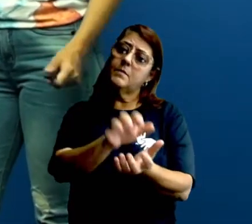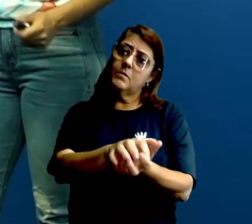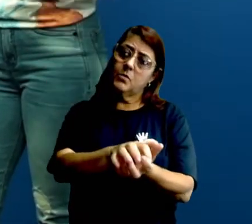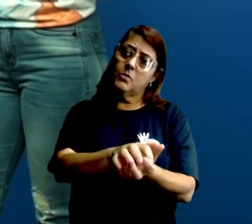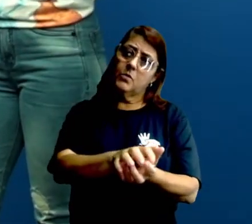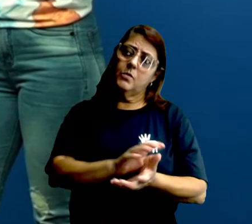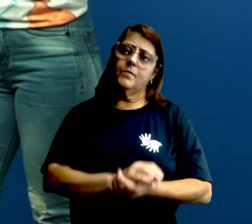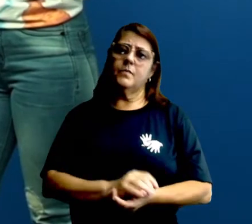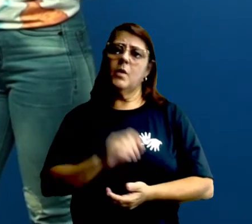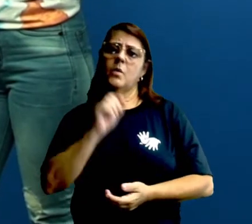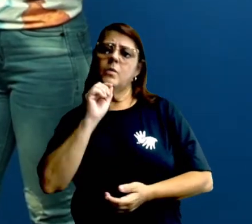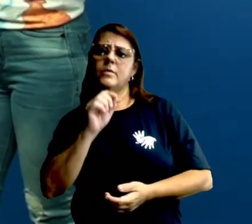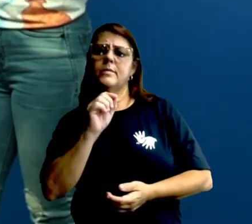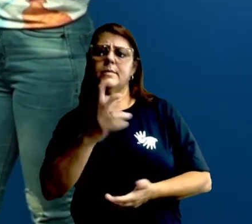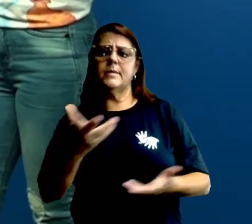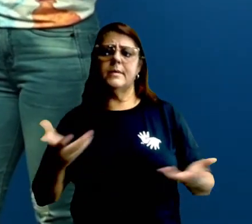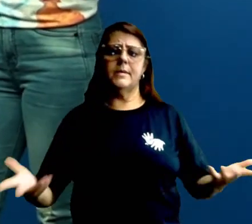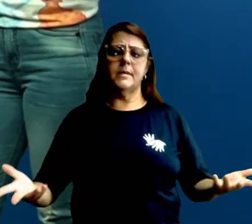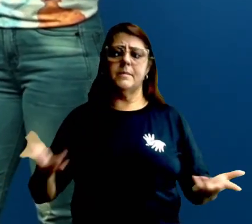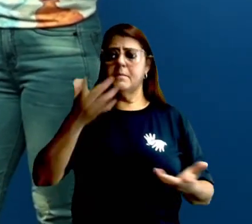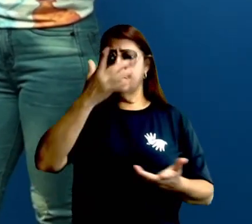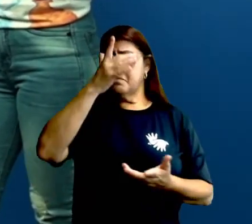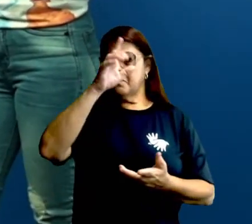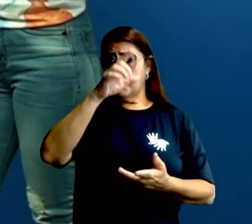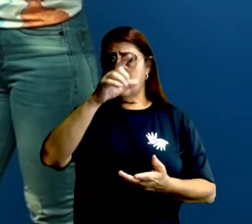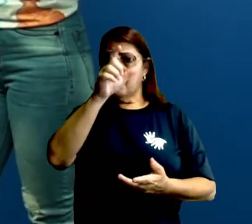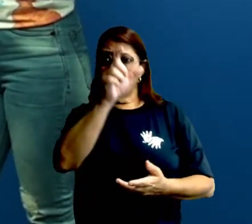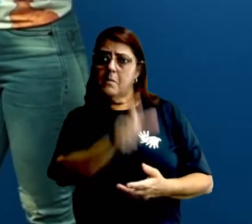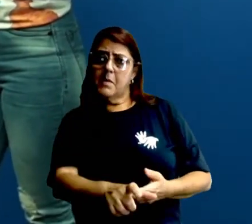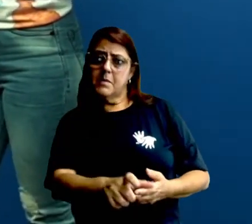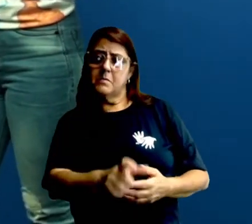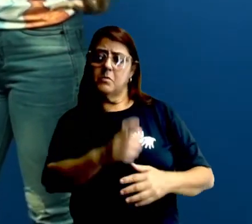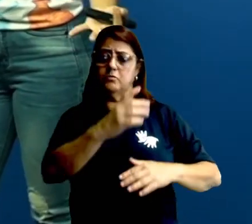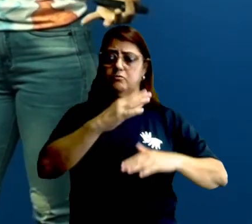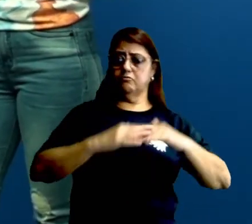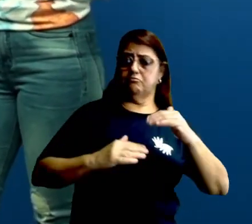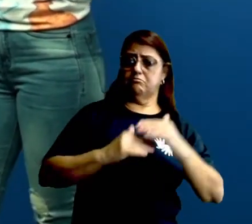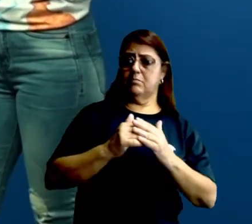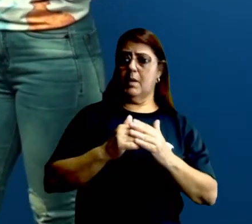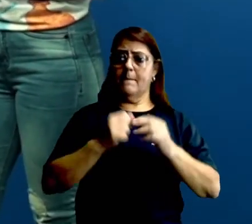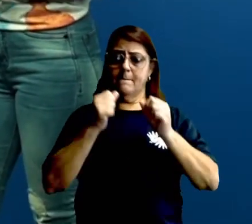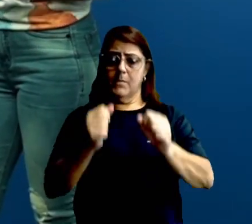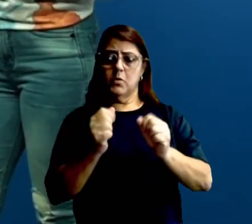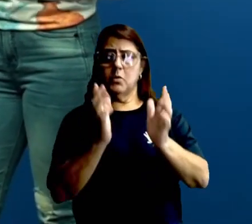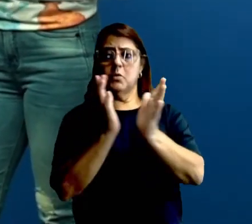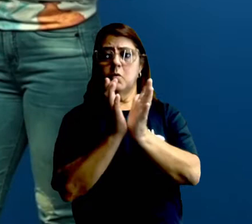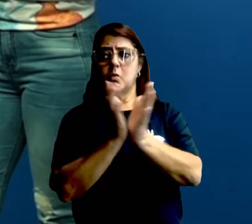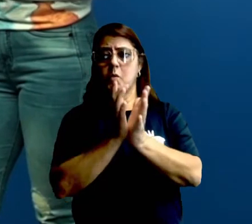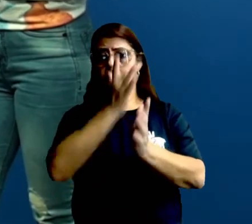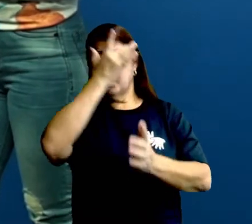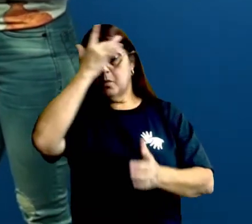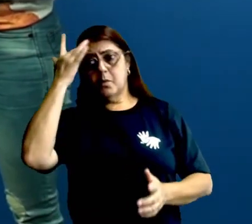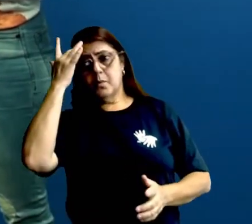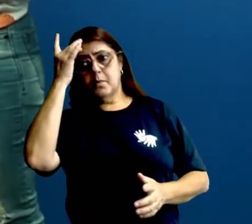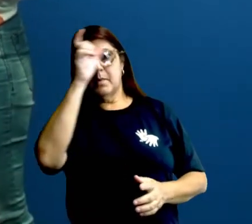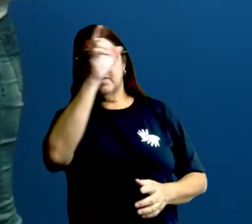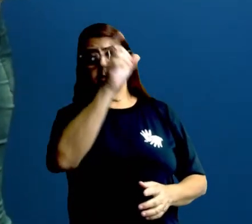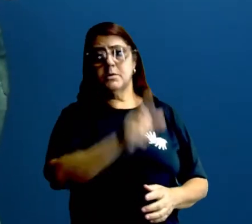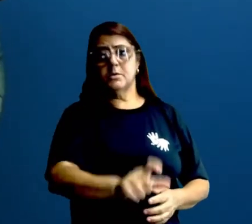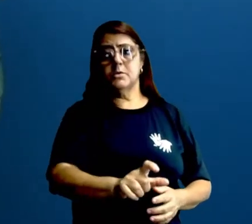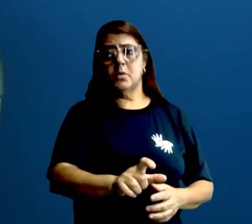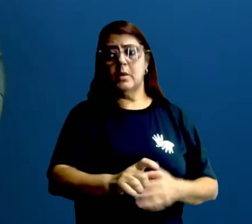pernambucana. Então, o que é? O patrimônio vivo pode ser considerado pessoas ou grupos